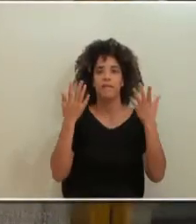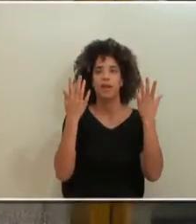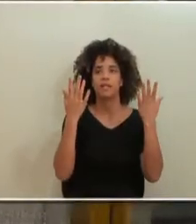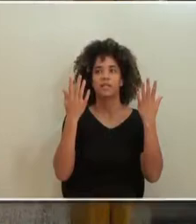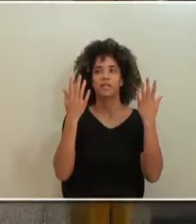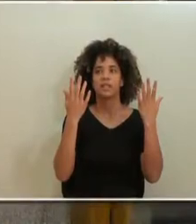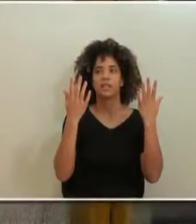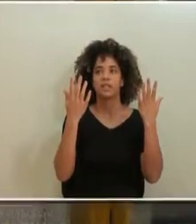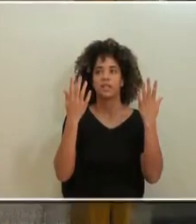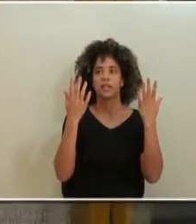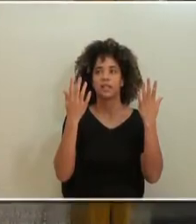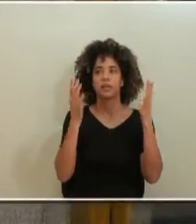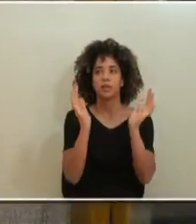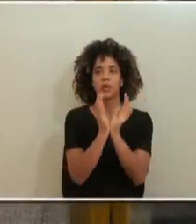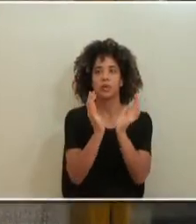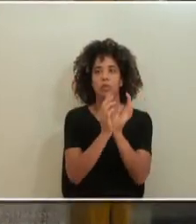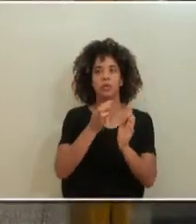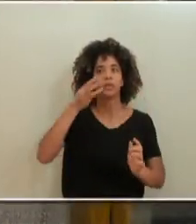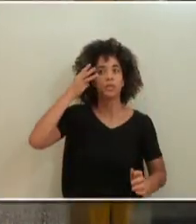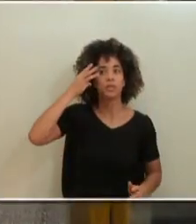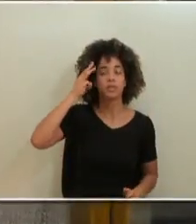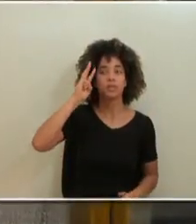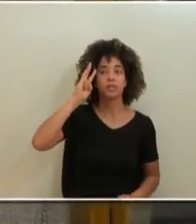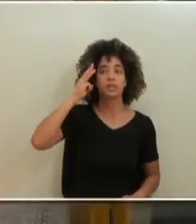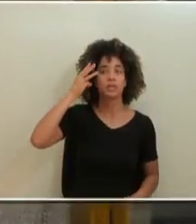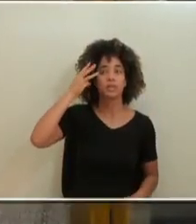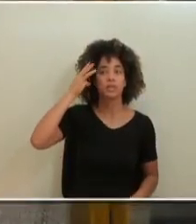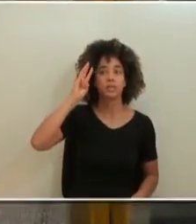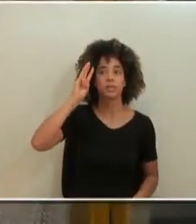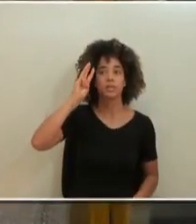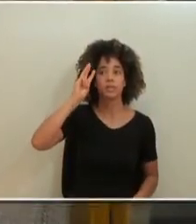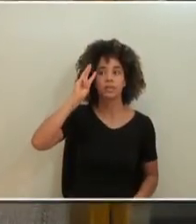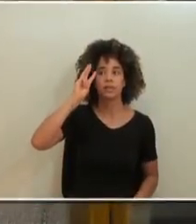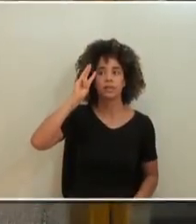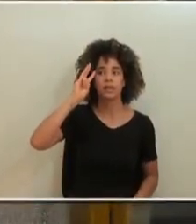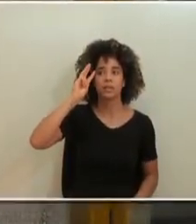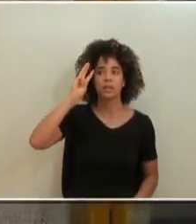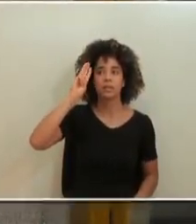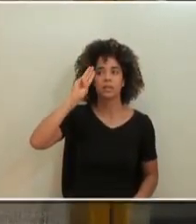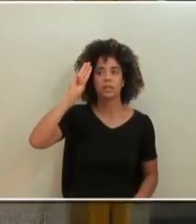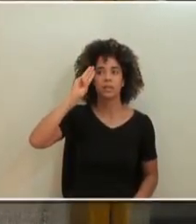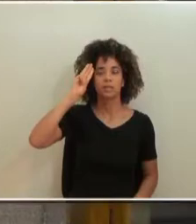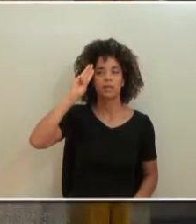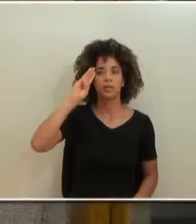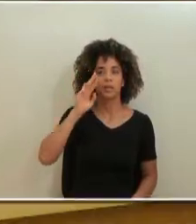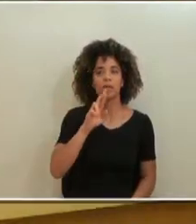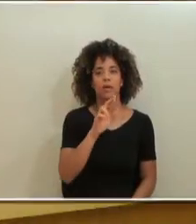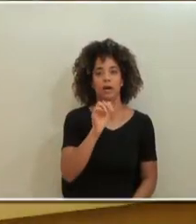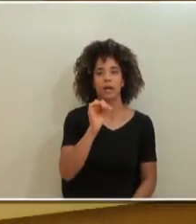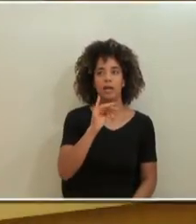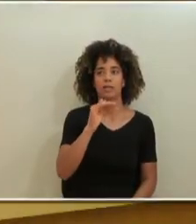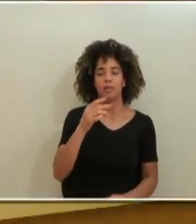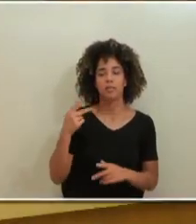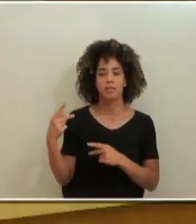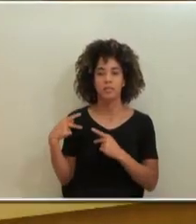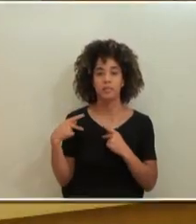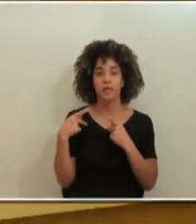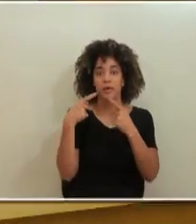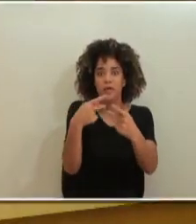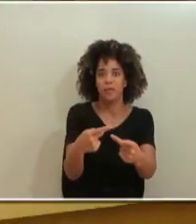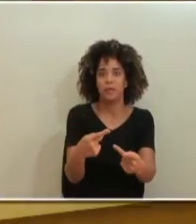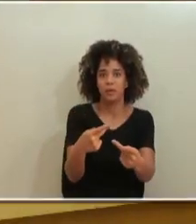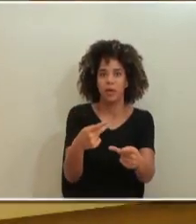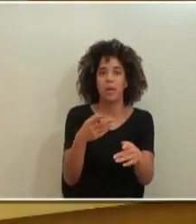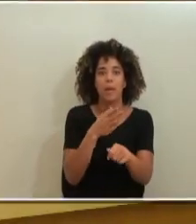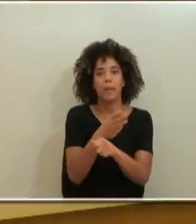estive na festa, e o Hack está aqui? O Hack me convidou para ser escotista. Tá? A minha história no